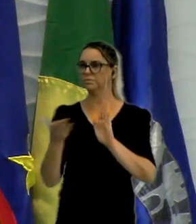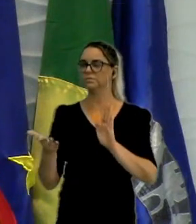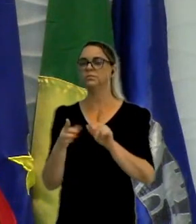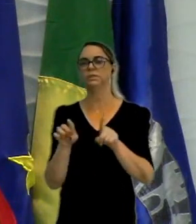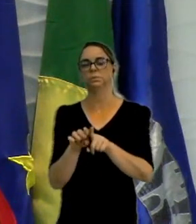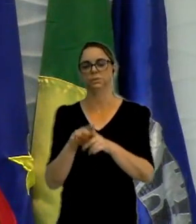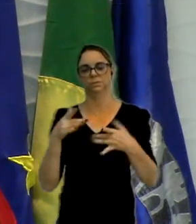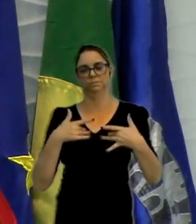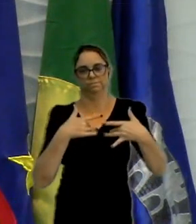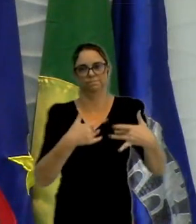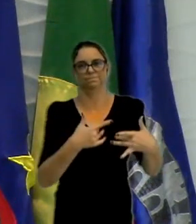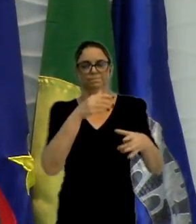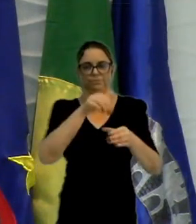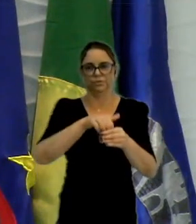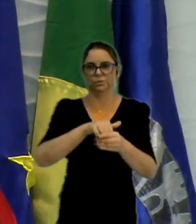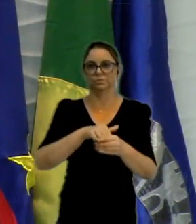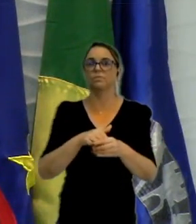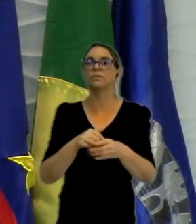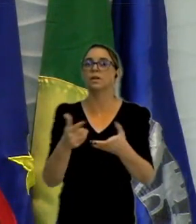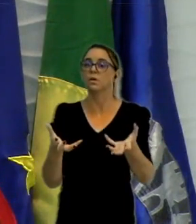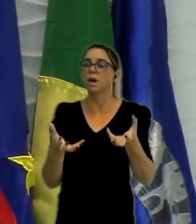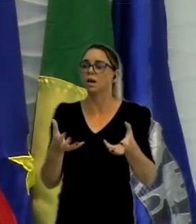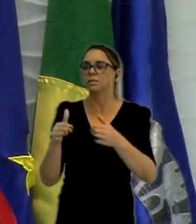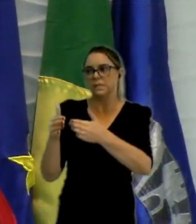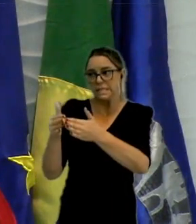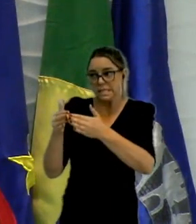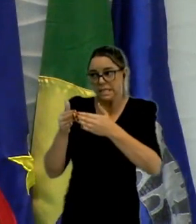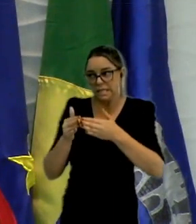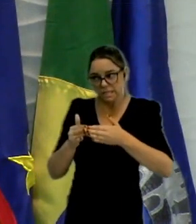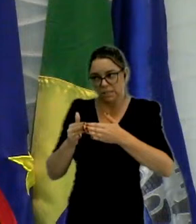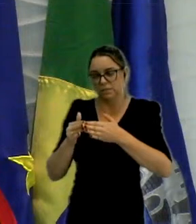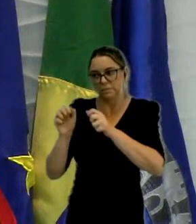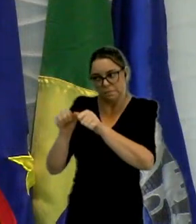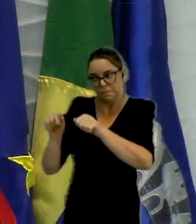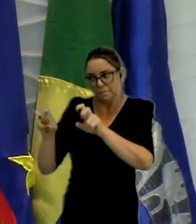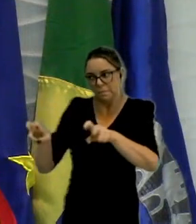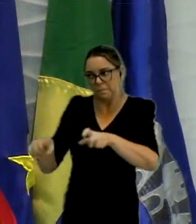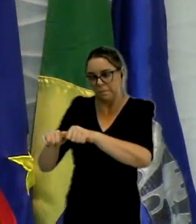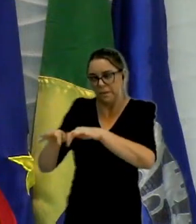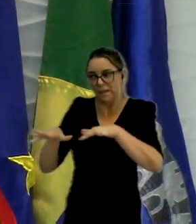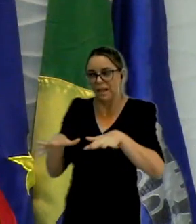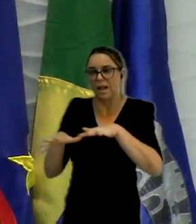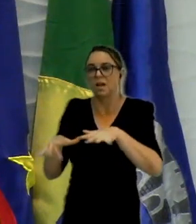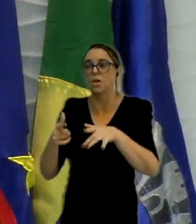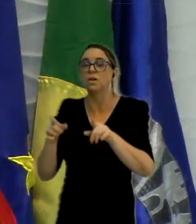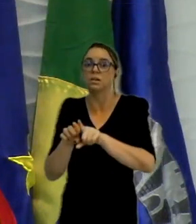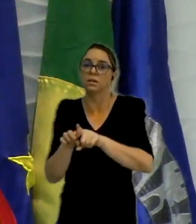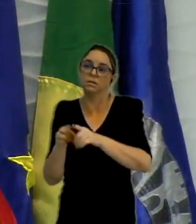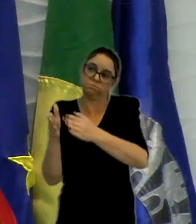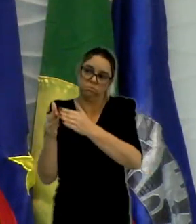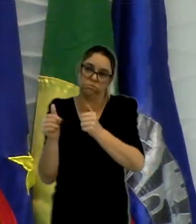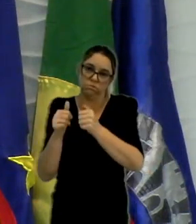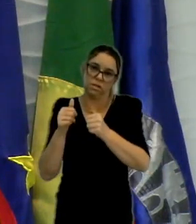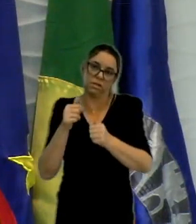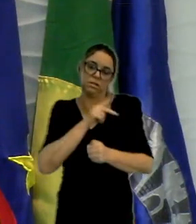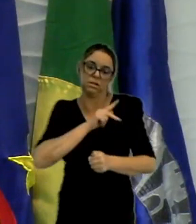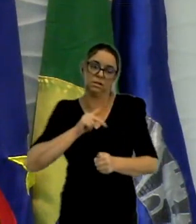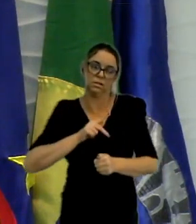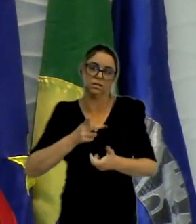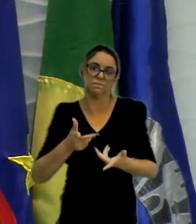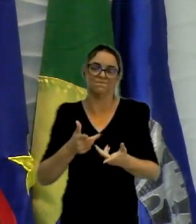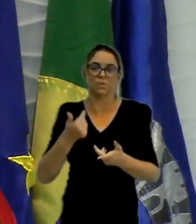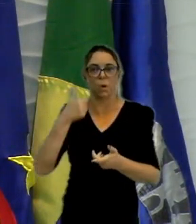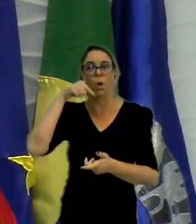pesar. E queria pedir licença ao plenário e pedir para incluir, presidente. No dia de ontem